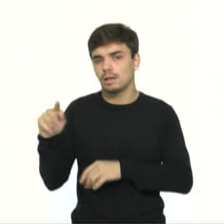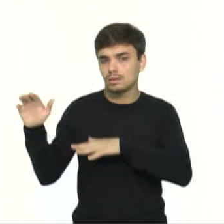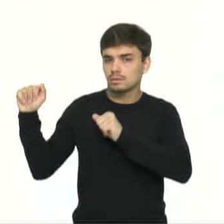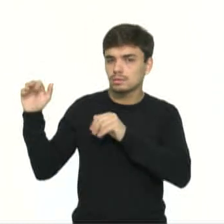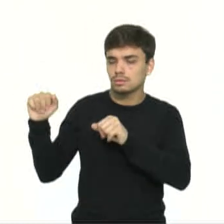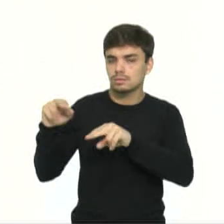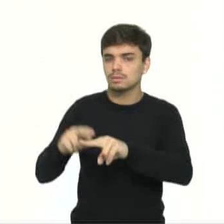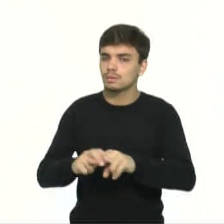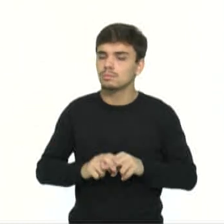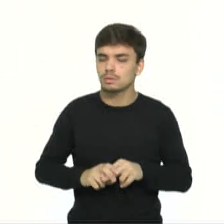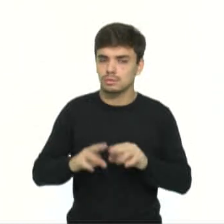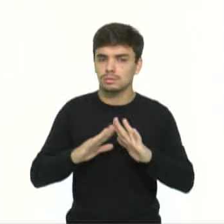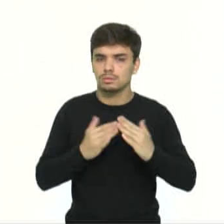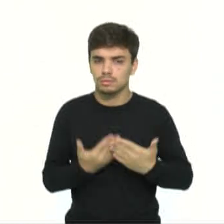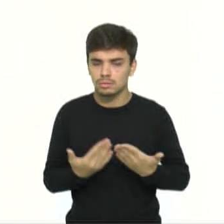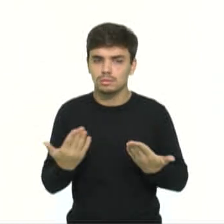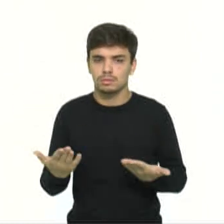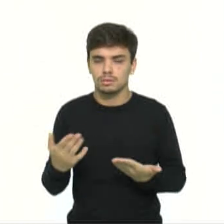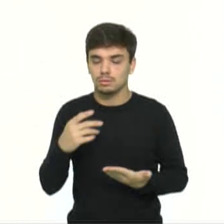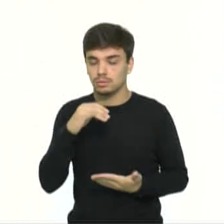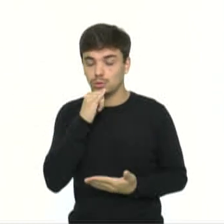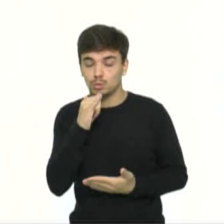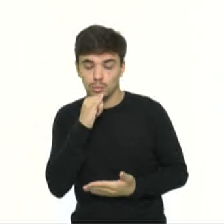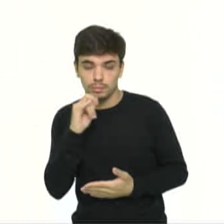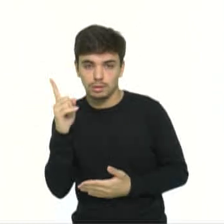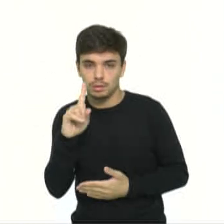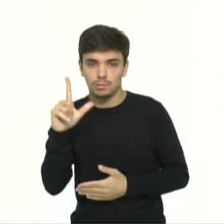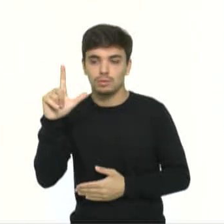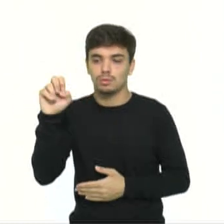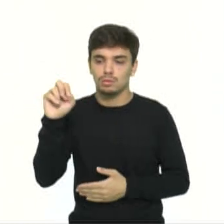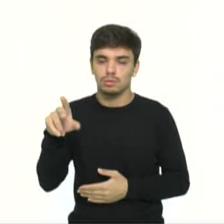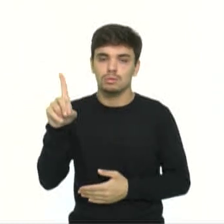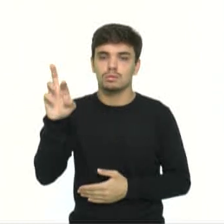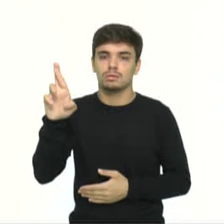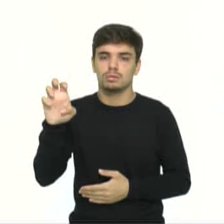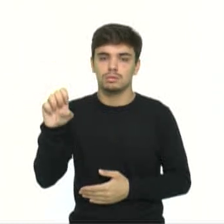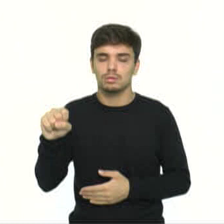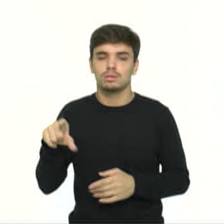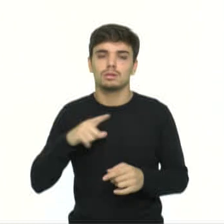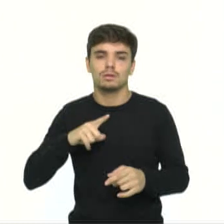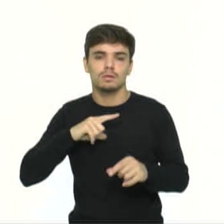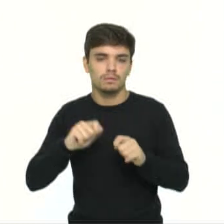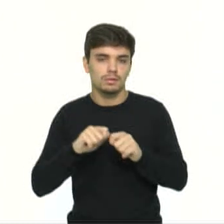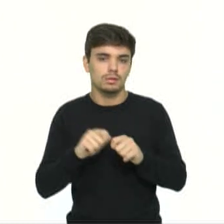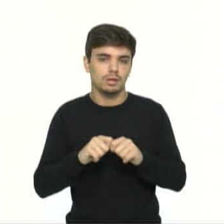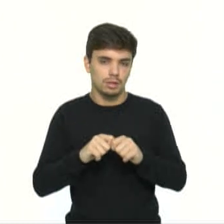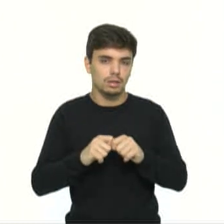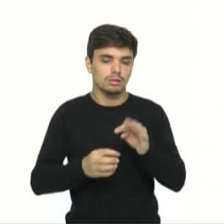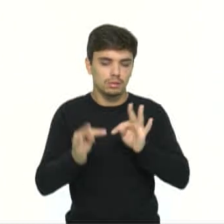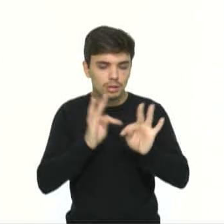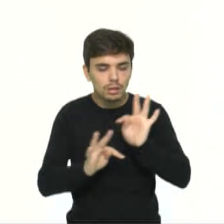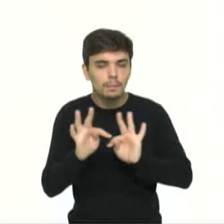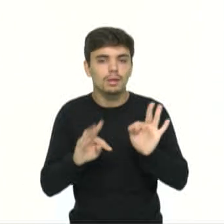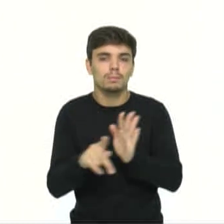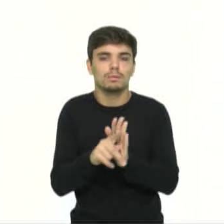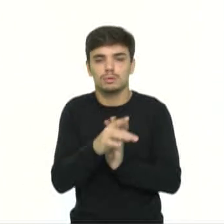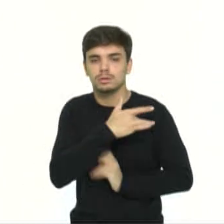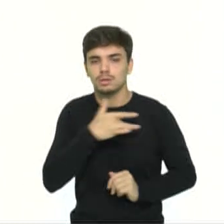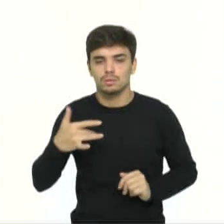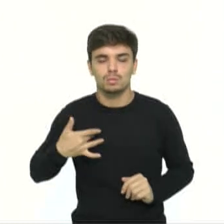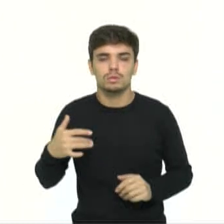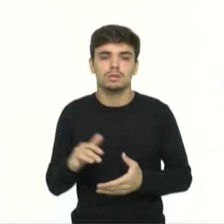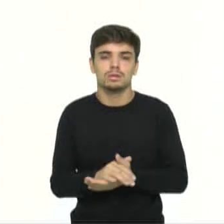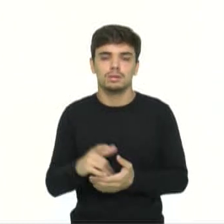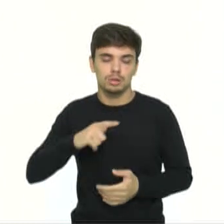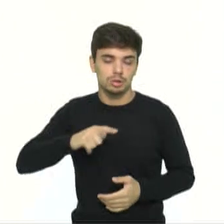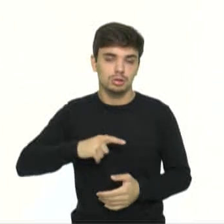pela Scotland Yard, em Londres, fazendo um tratamento de saúde, e essa prisão obedecia a um